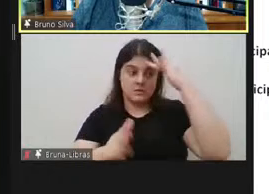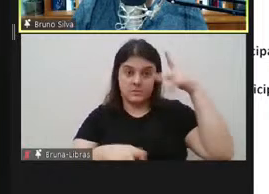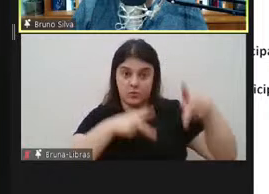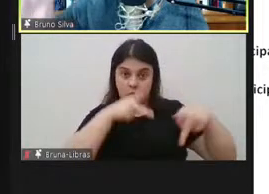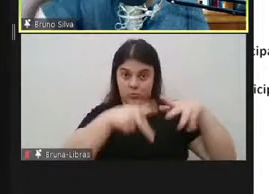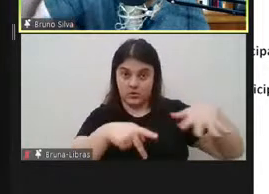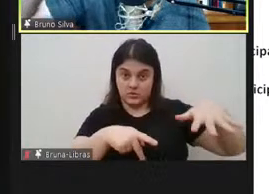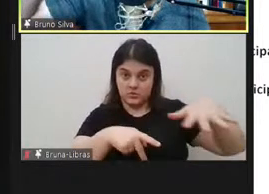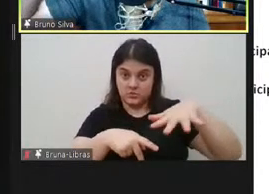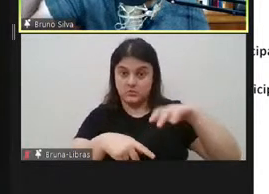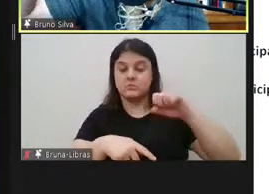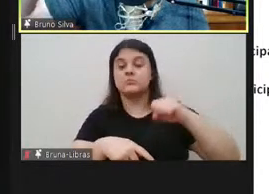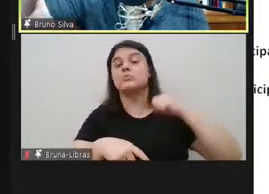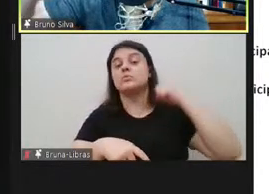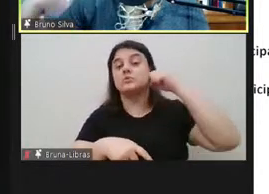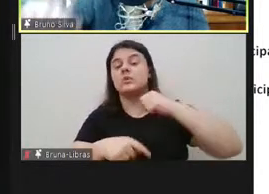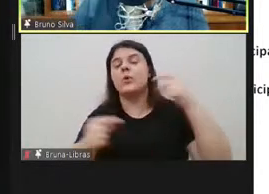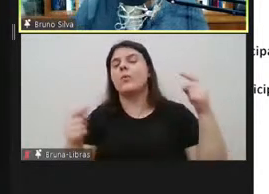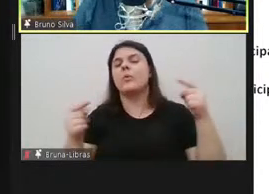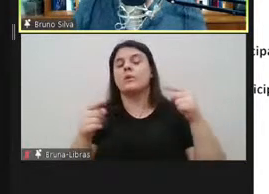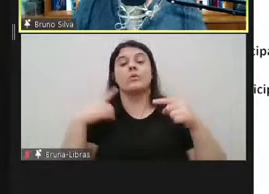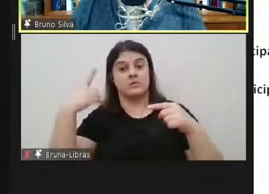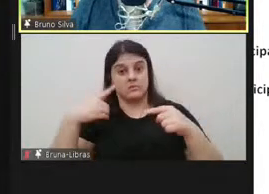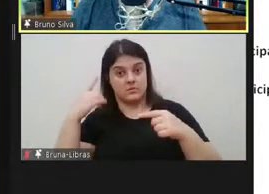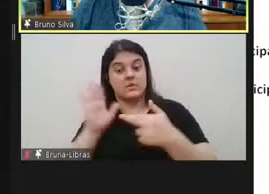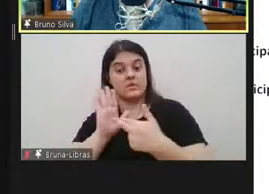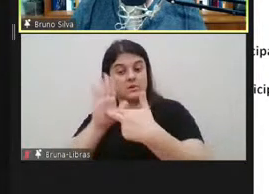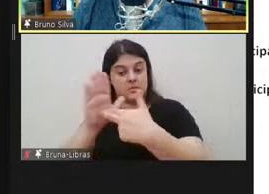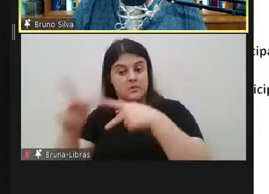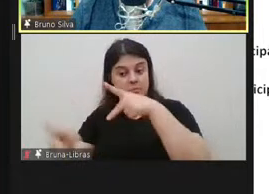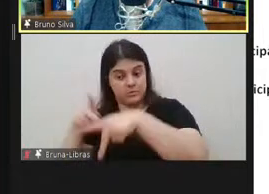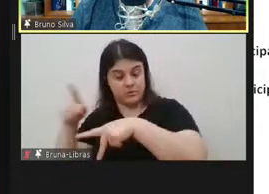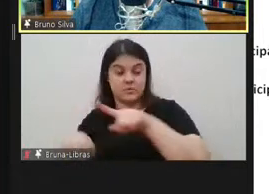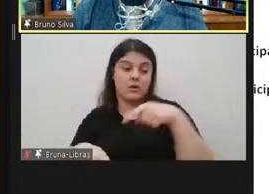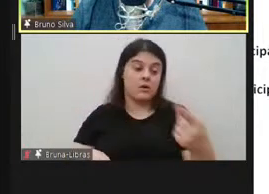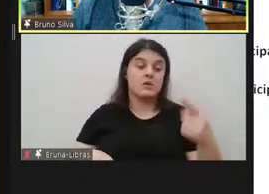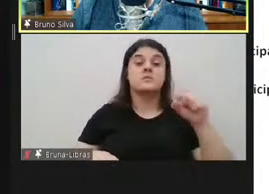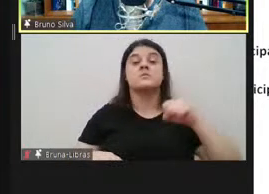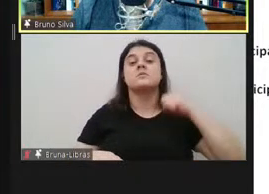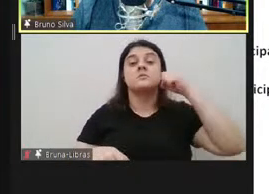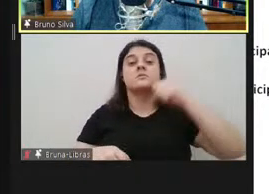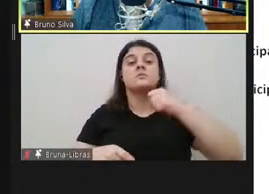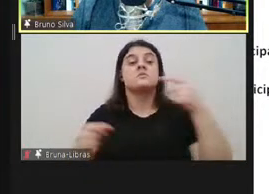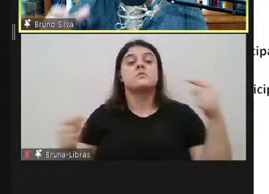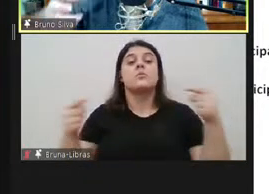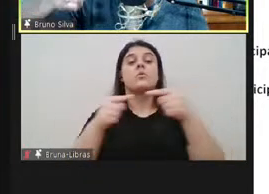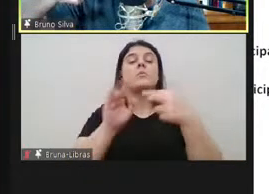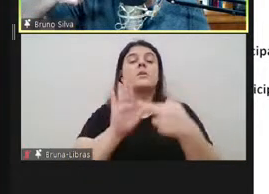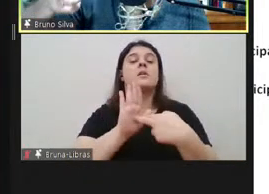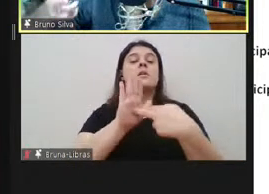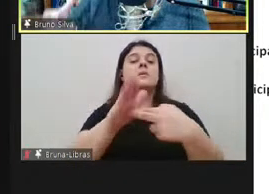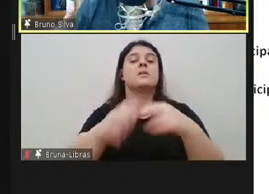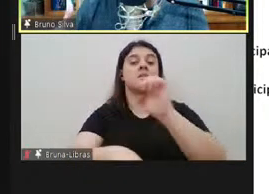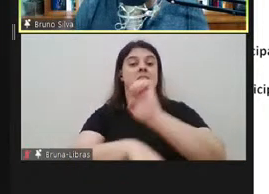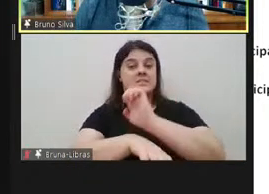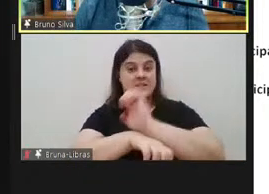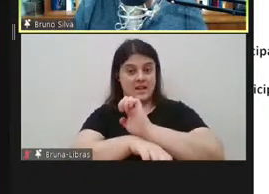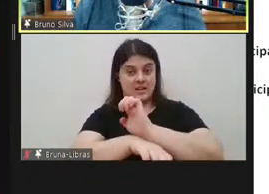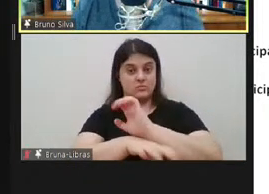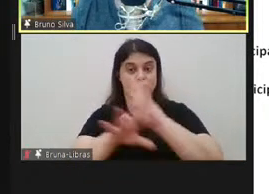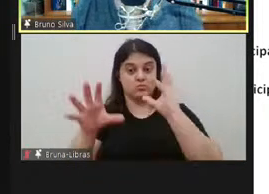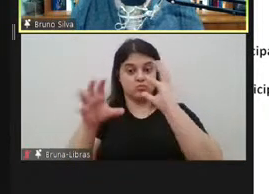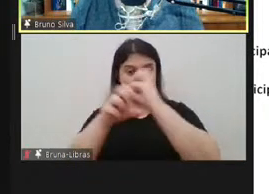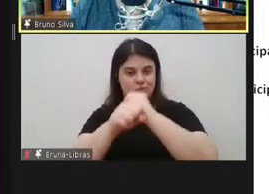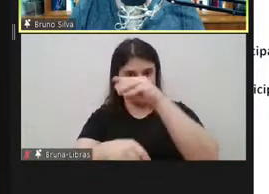e os senadores em termos de ideal representativo eles são né representantes dos estados ou seja da Unidade